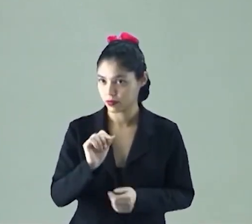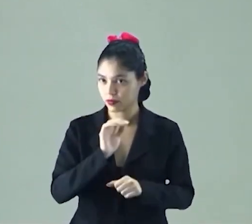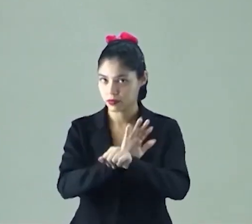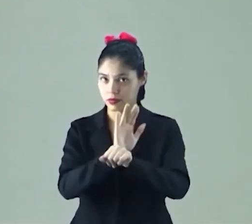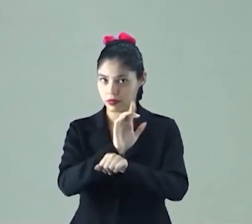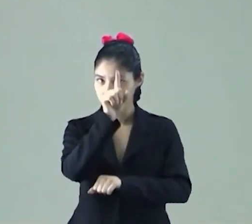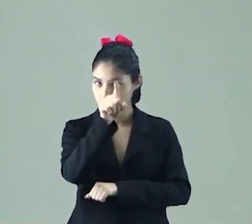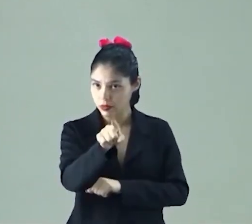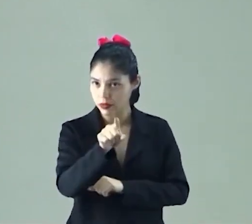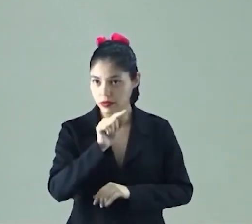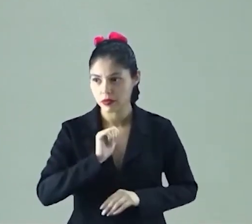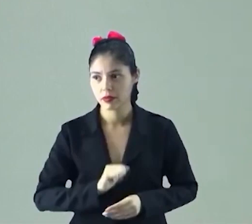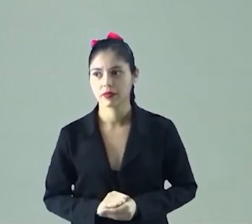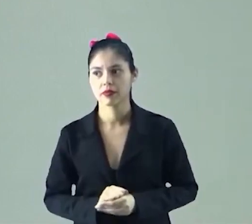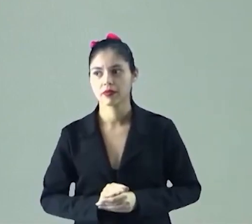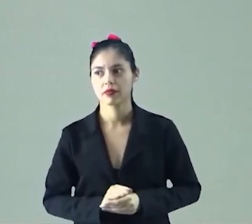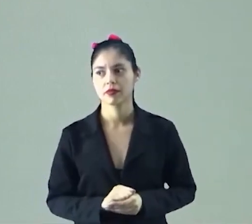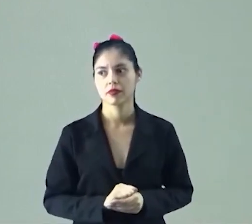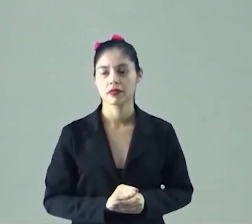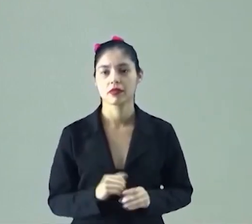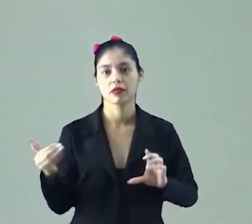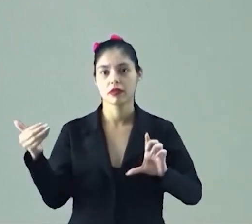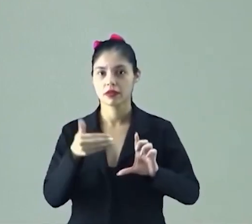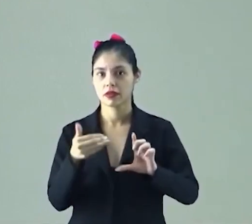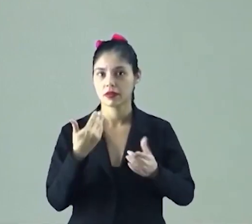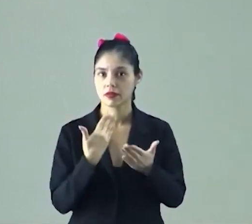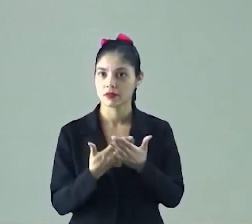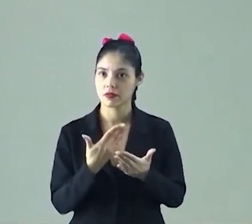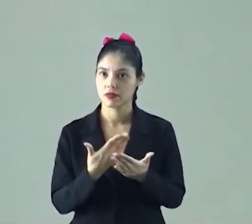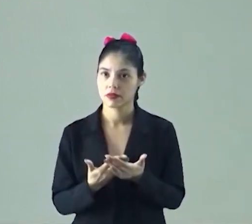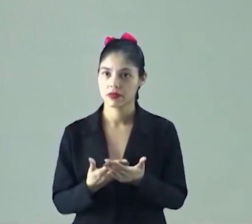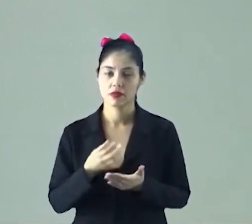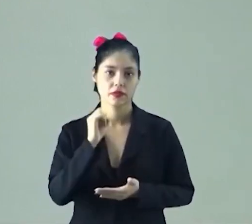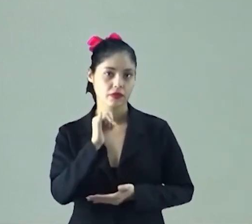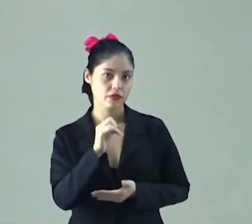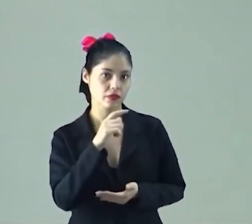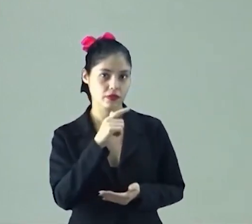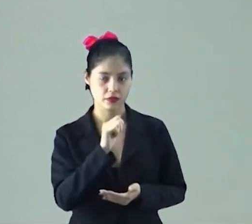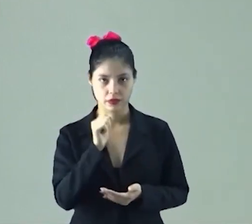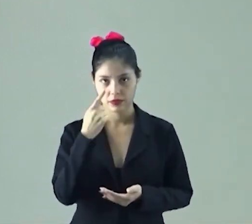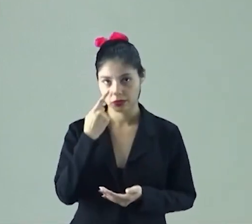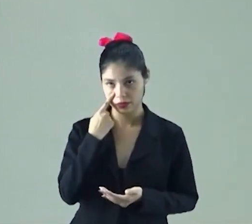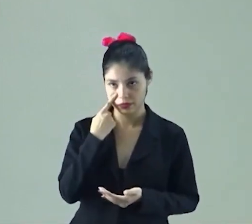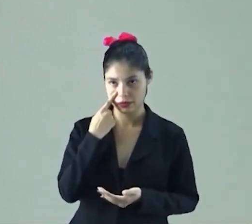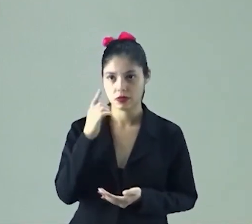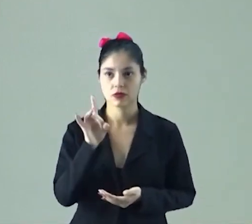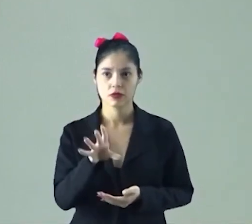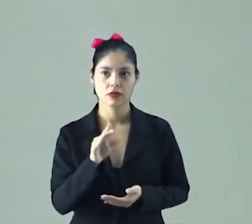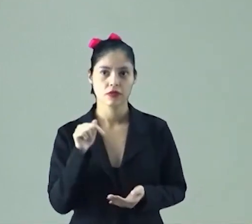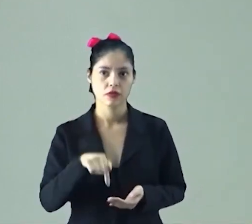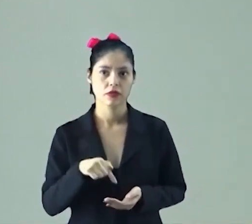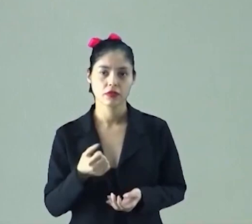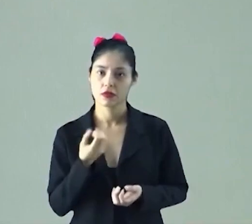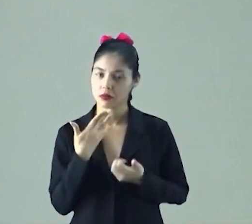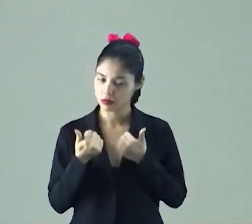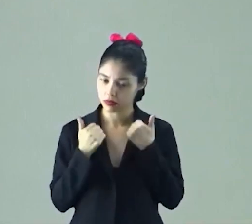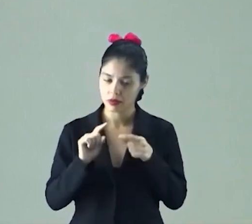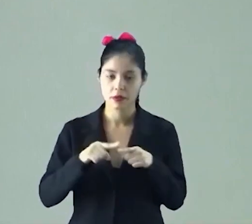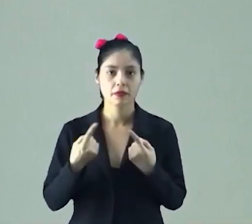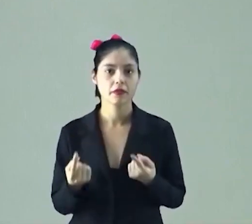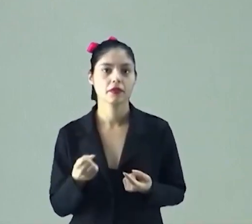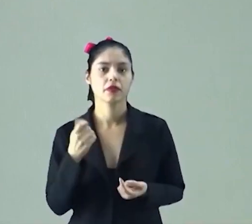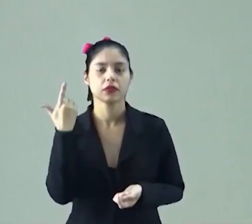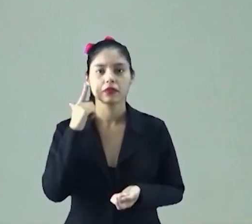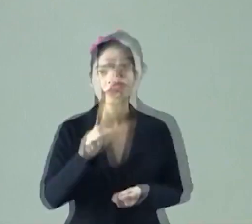para ajudar você a acessar os estudos. Então, se você só assistir essa aula, ótimo. Mas